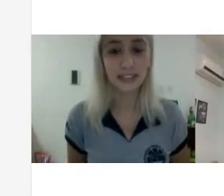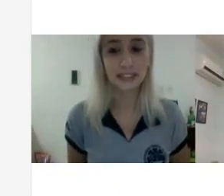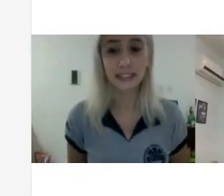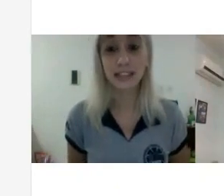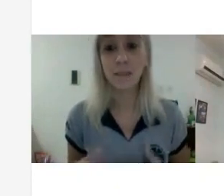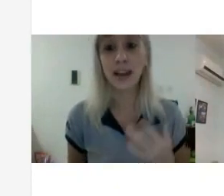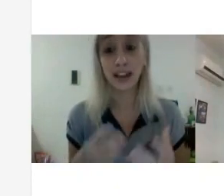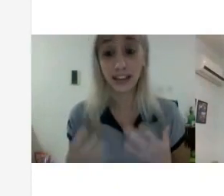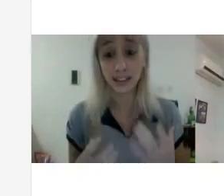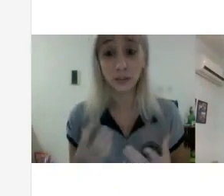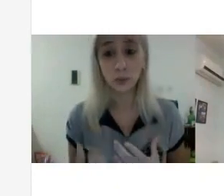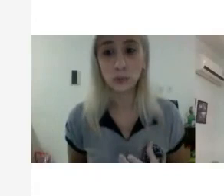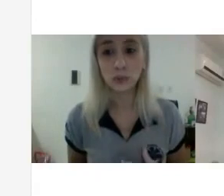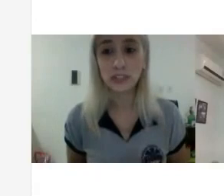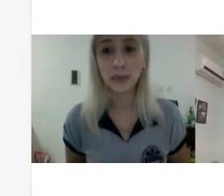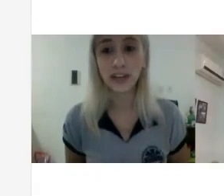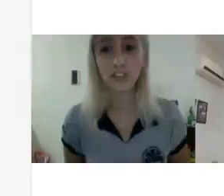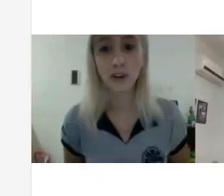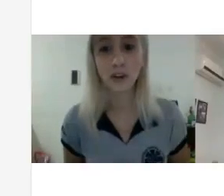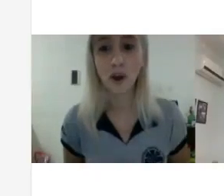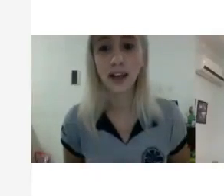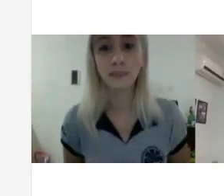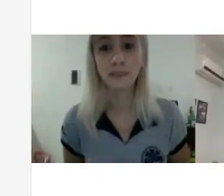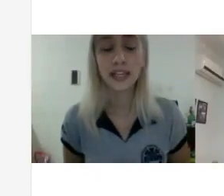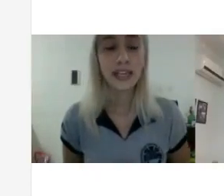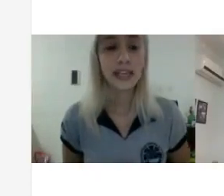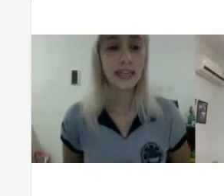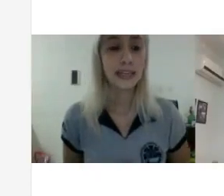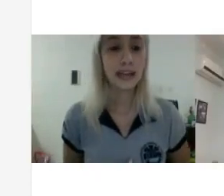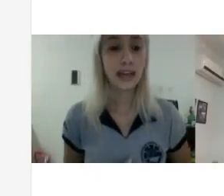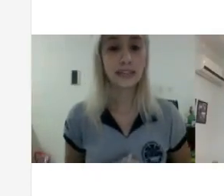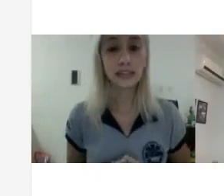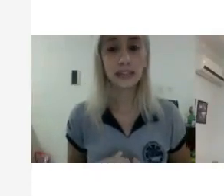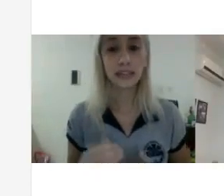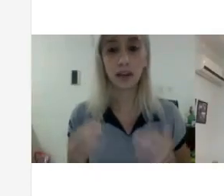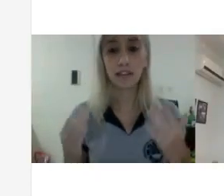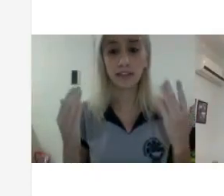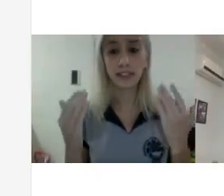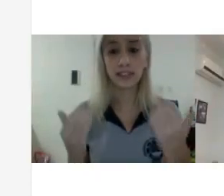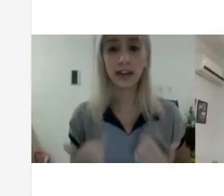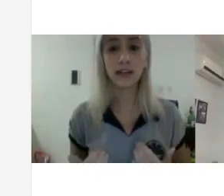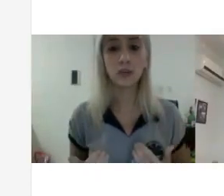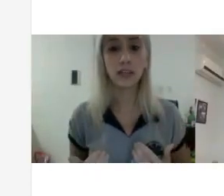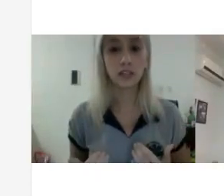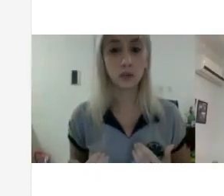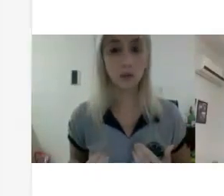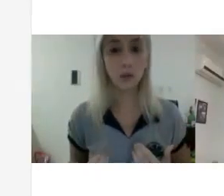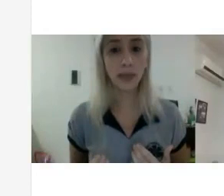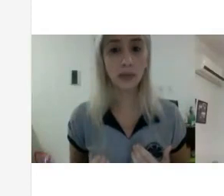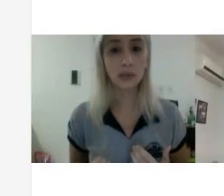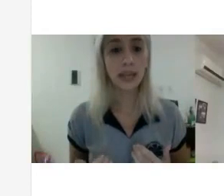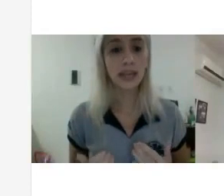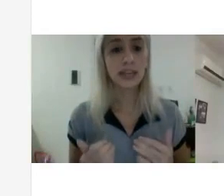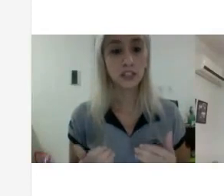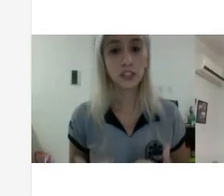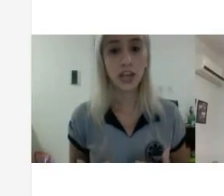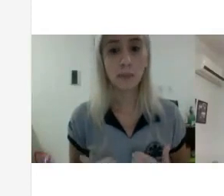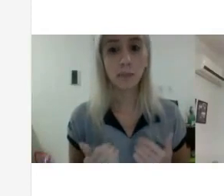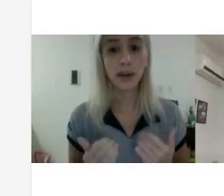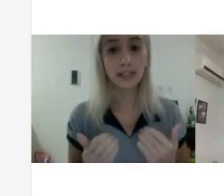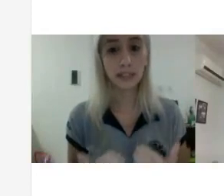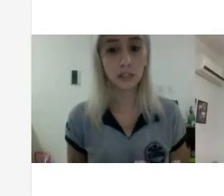poder trabalhar nele juntos a partir de agora. E assim, então, ela vai fazer a leitura deste documento e